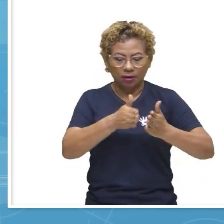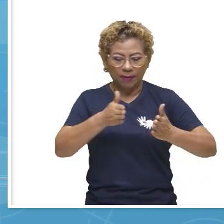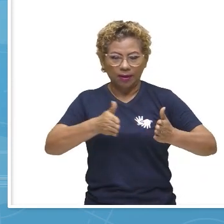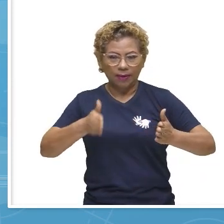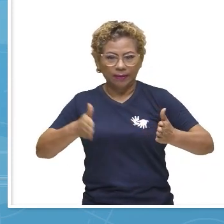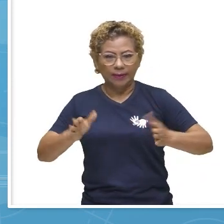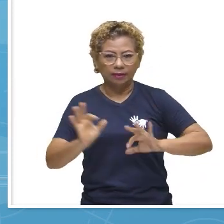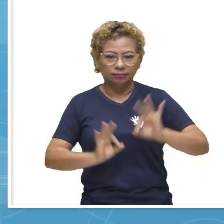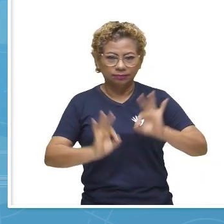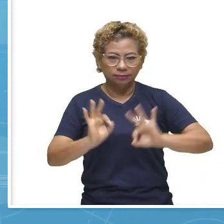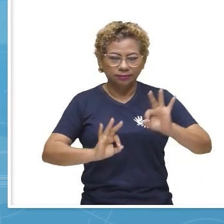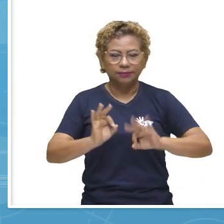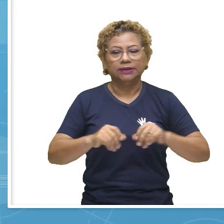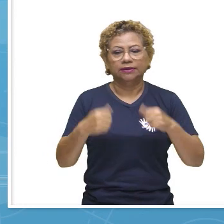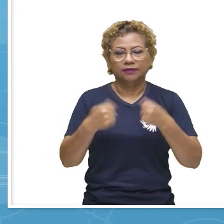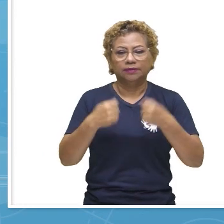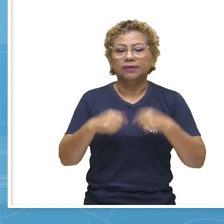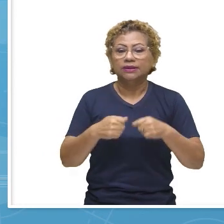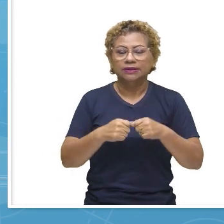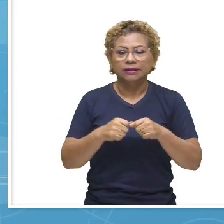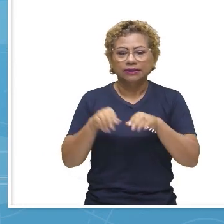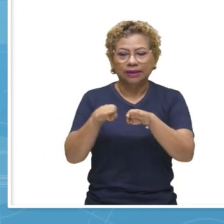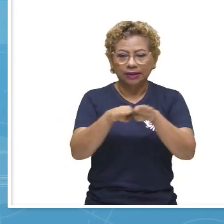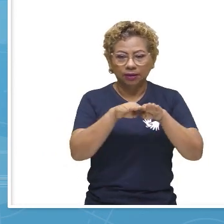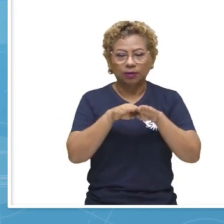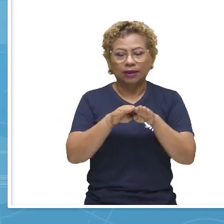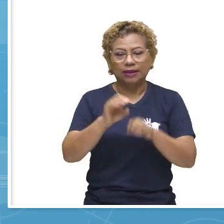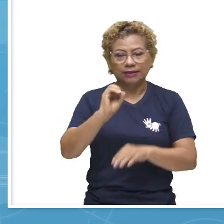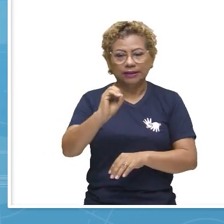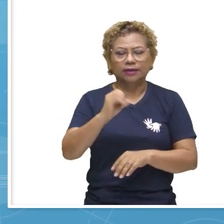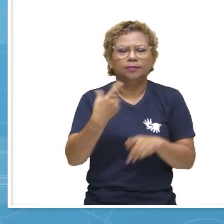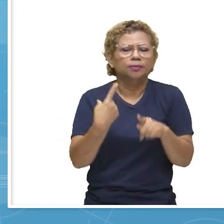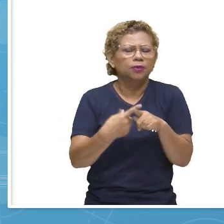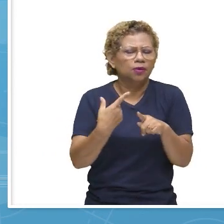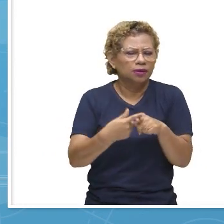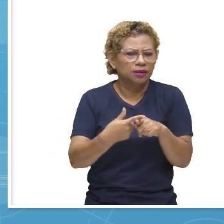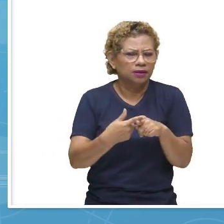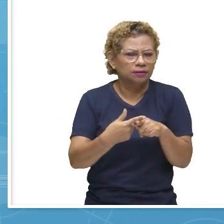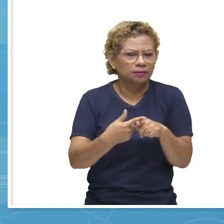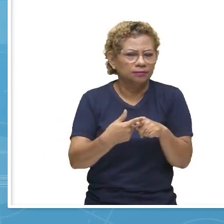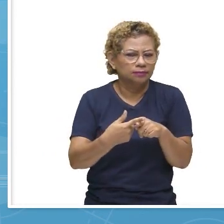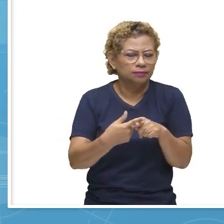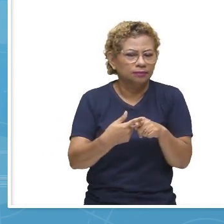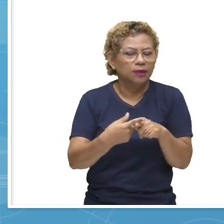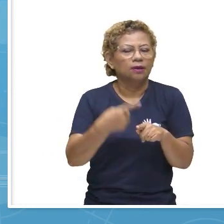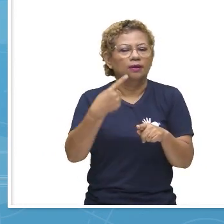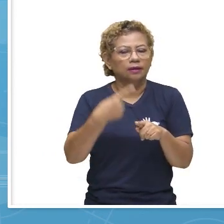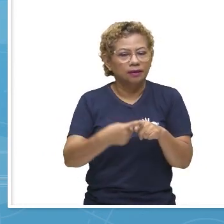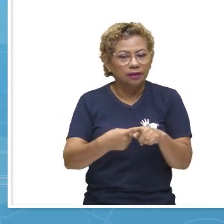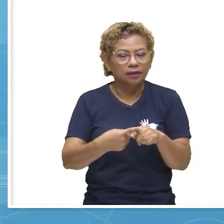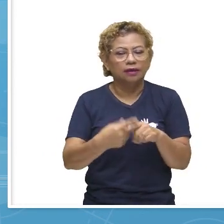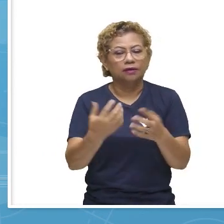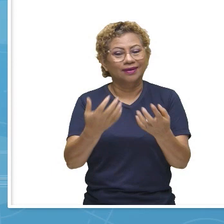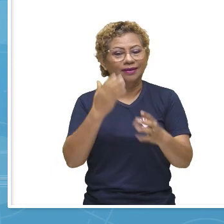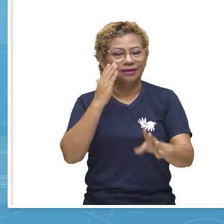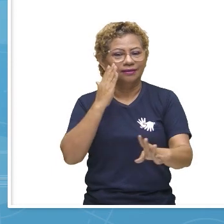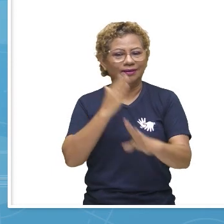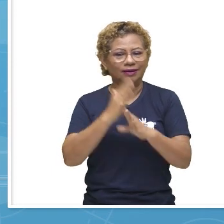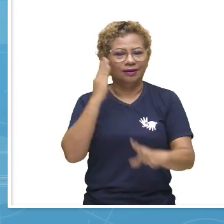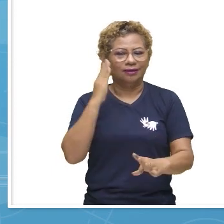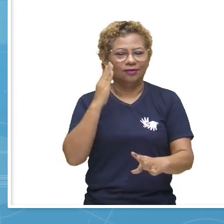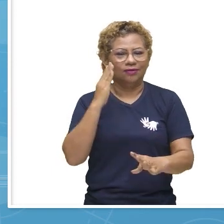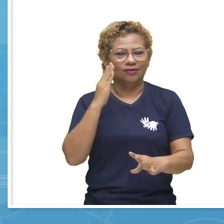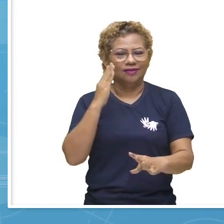eu preciso igualar essa equação a zero, né? Por quê? Porque eu quero encontrar